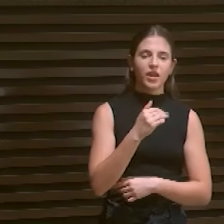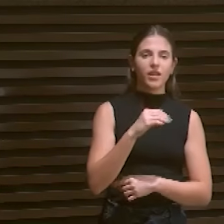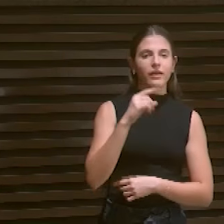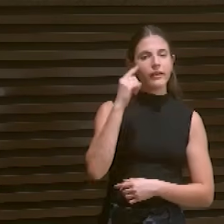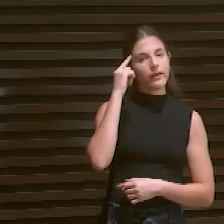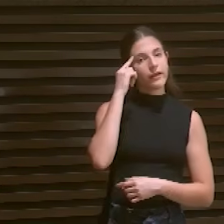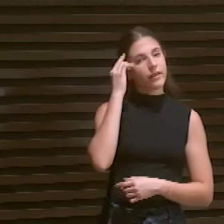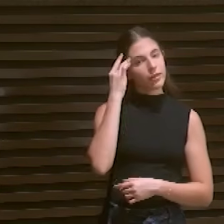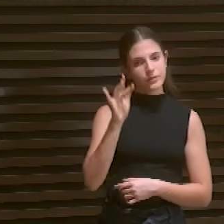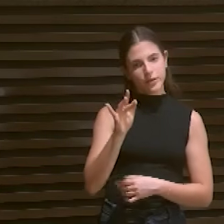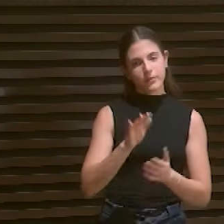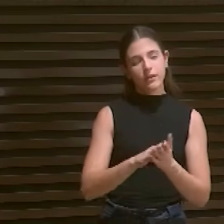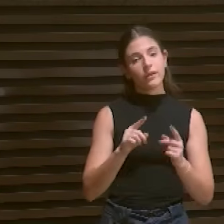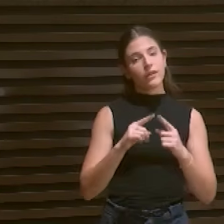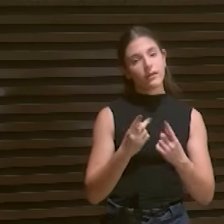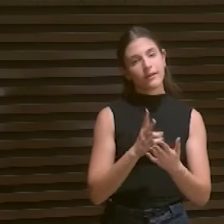coisa.